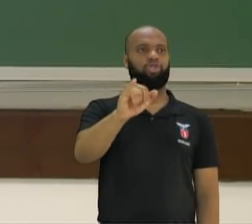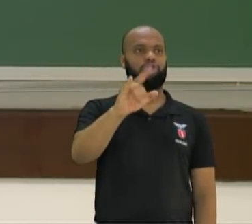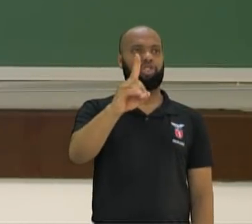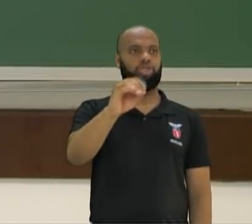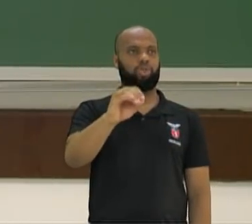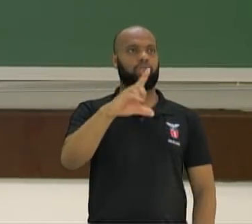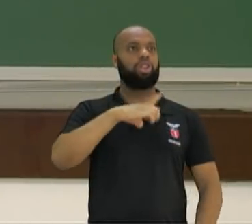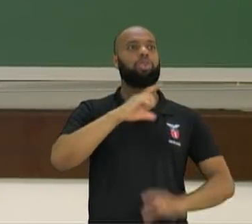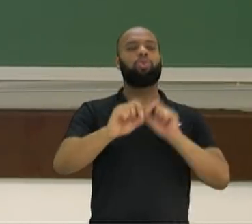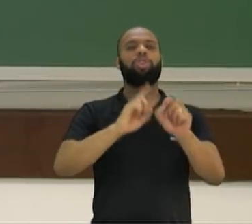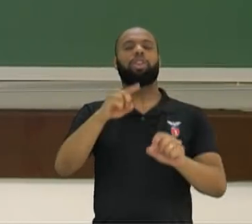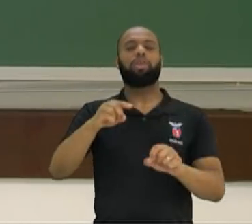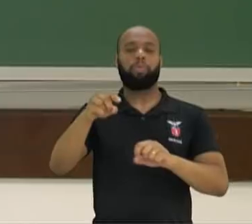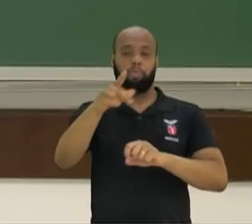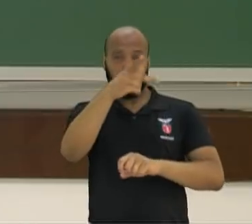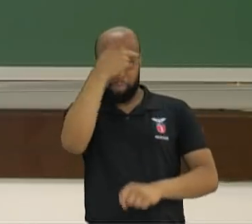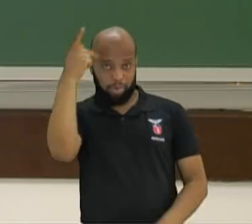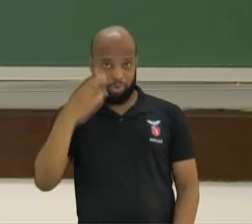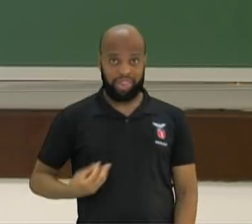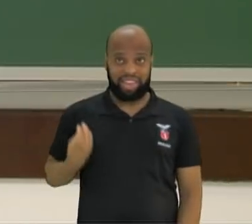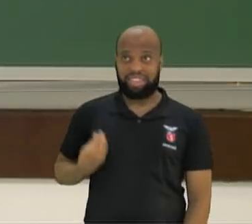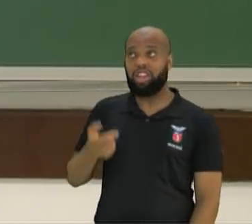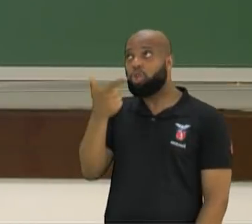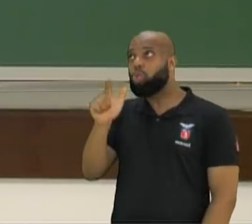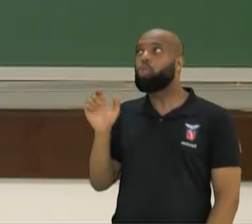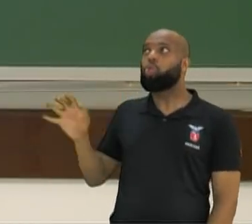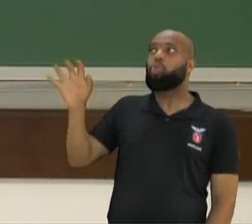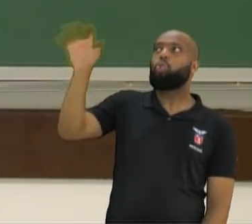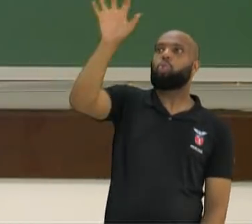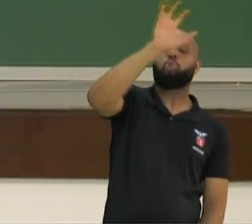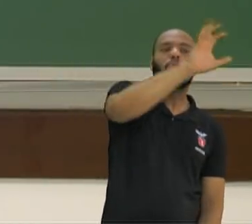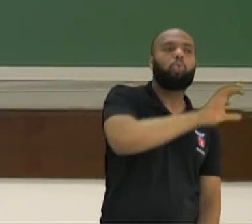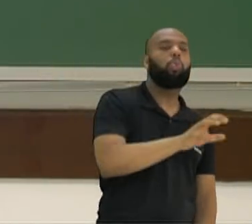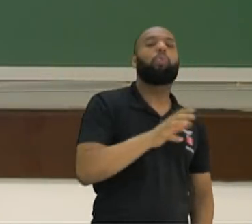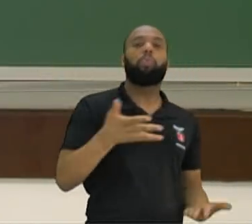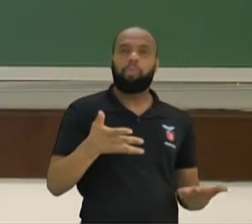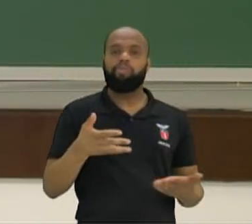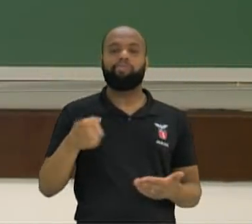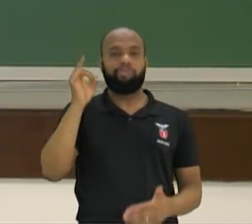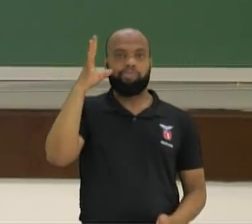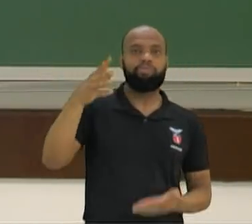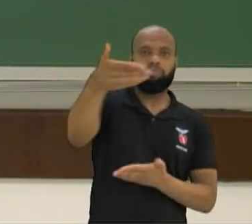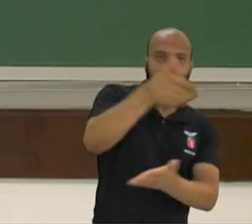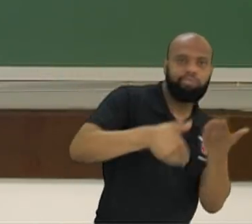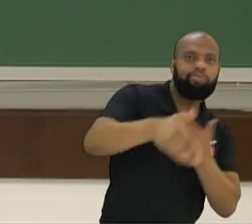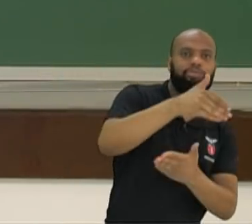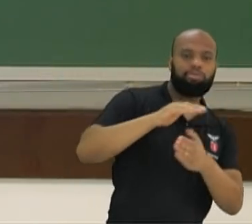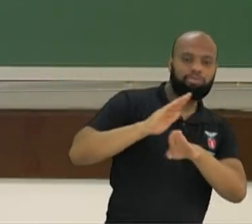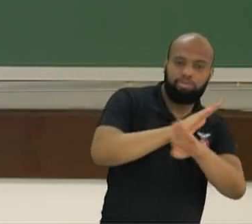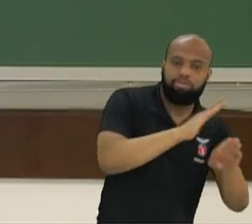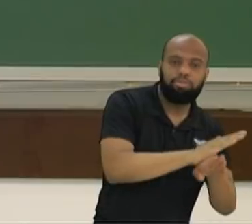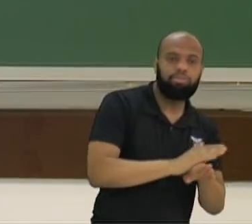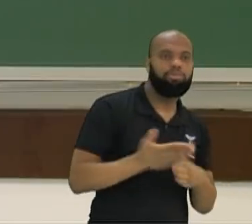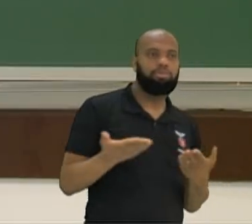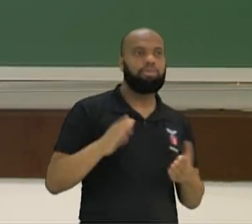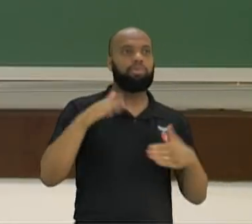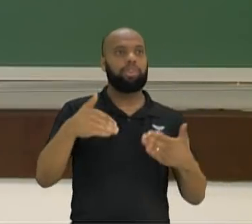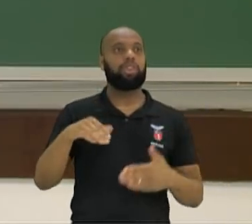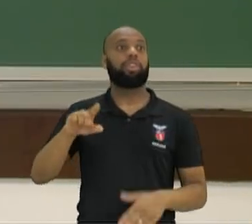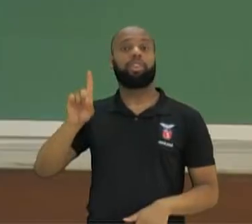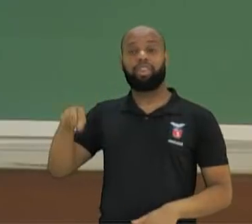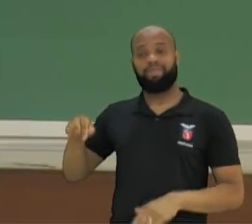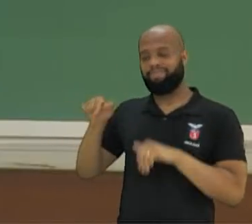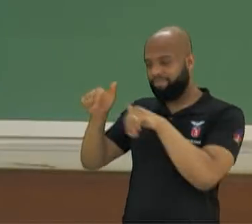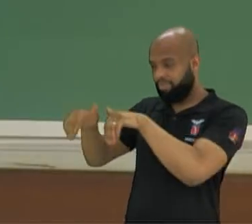nos países negociando, facilitando as trocas comerciais. Então, para vocês terem uma ideia, a Austrália tem